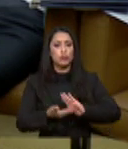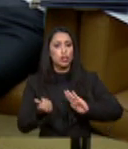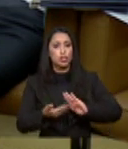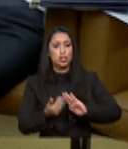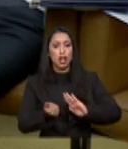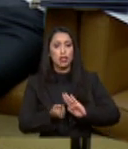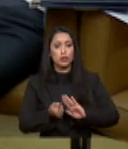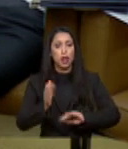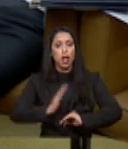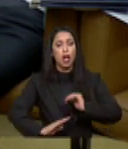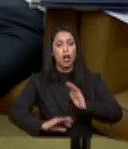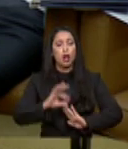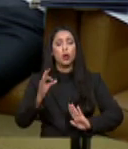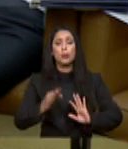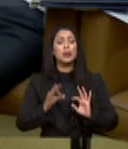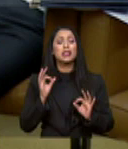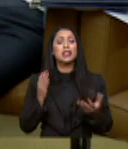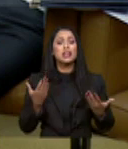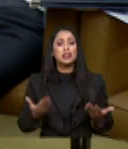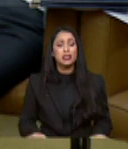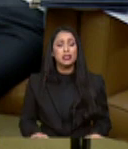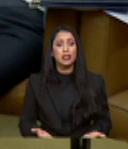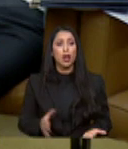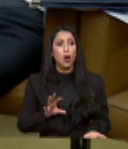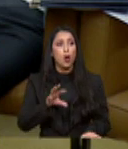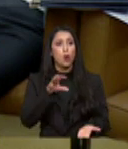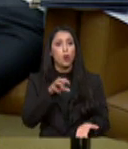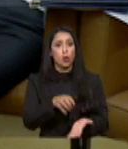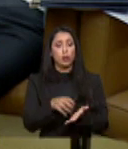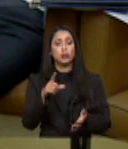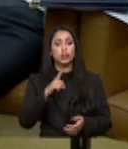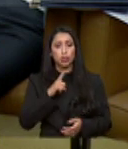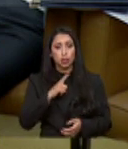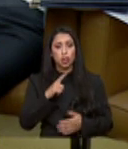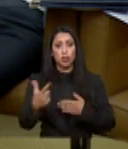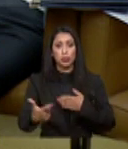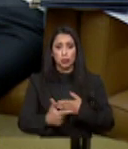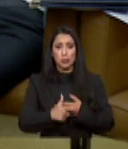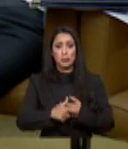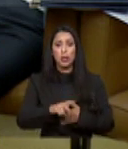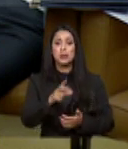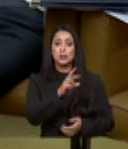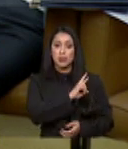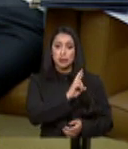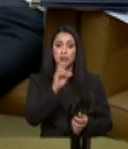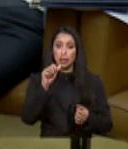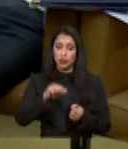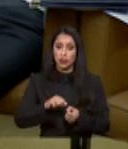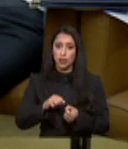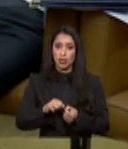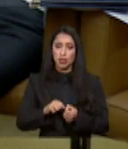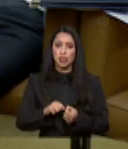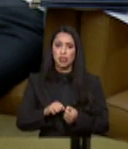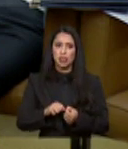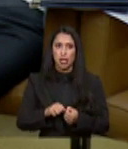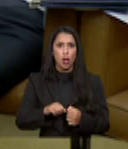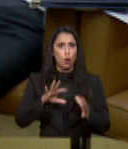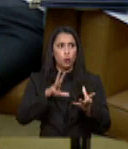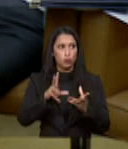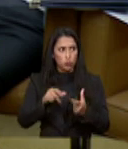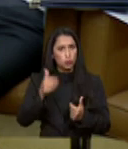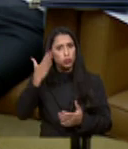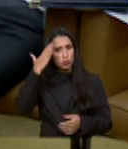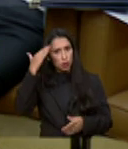divulgar dados e alertas sobre desmatamento, um órgão que vinha desempenhando essa função reconhecidamente, com reconhecimento